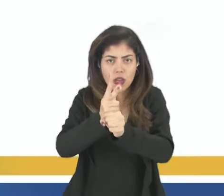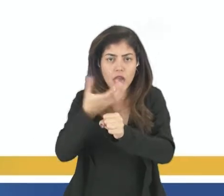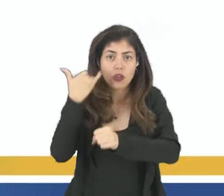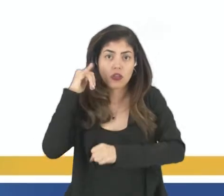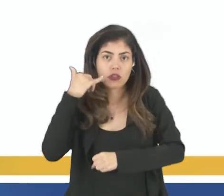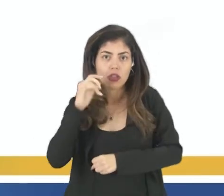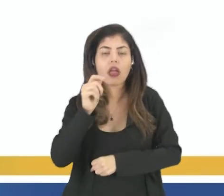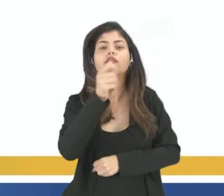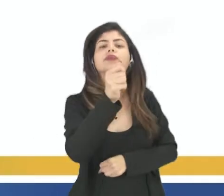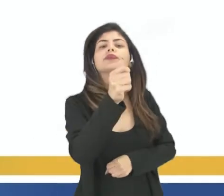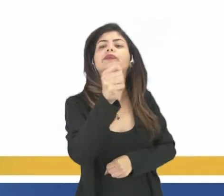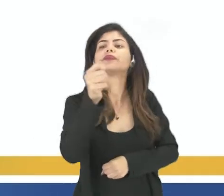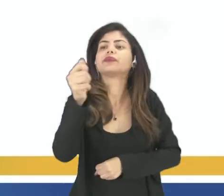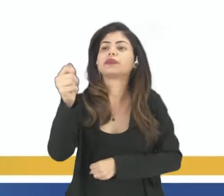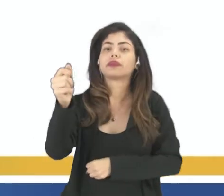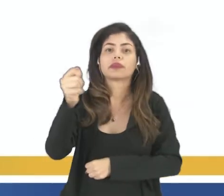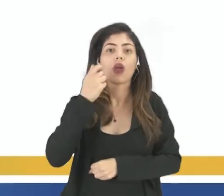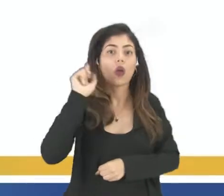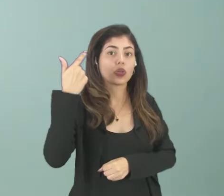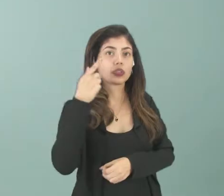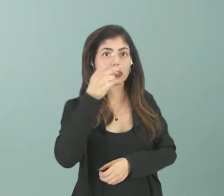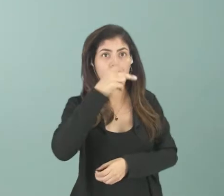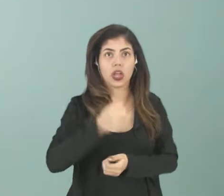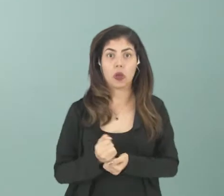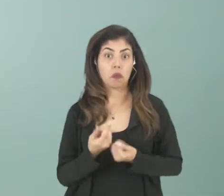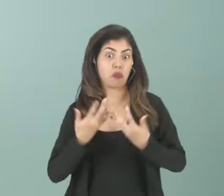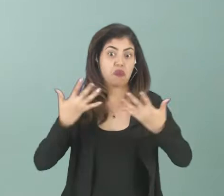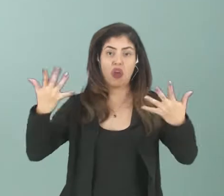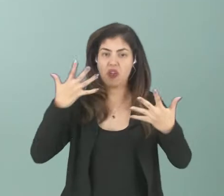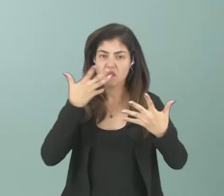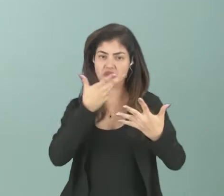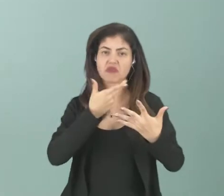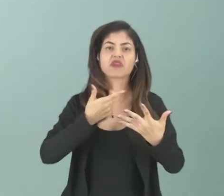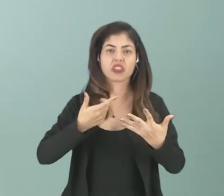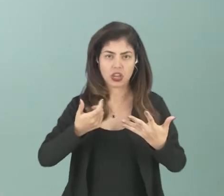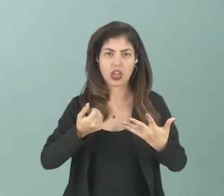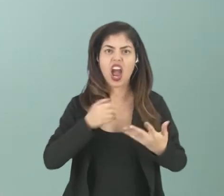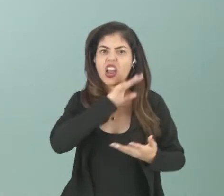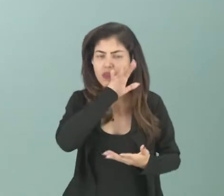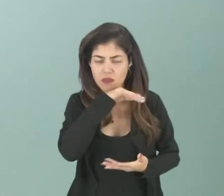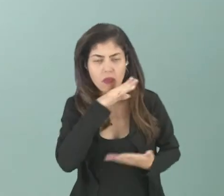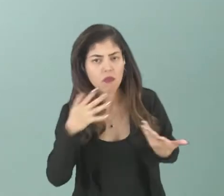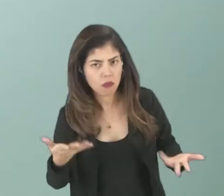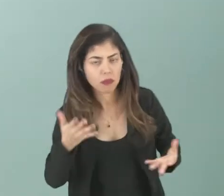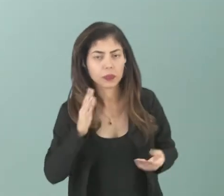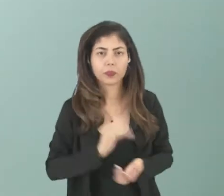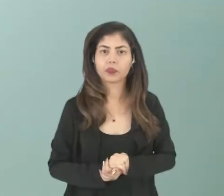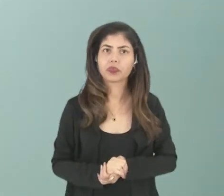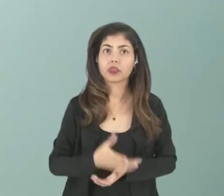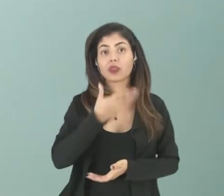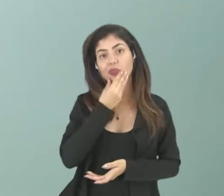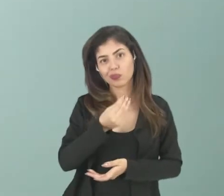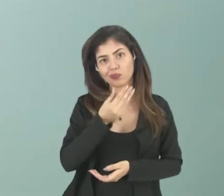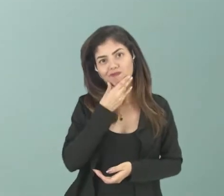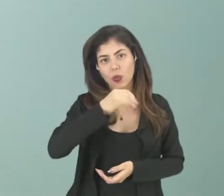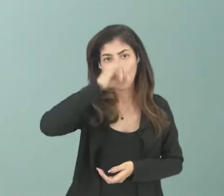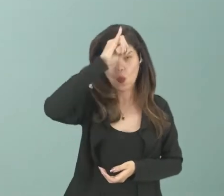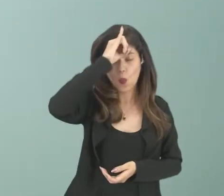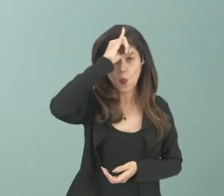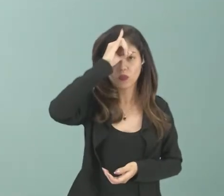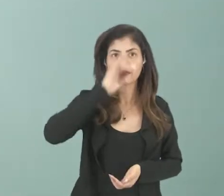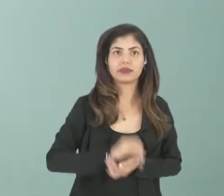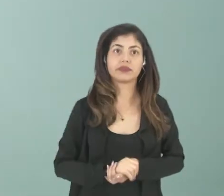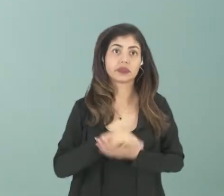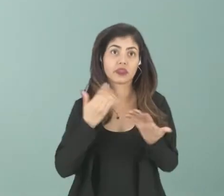celular para compartilhar umas com as outras esse espetáculo de selvageria. E o homem era inocente. Então,